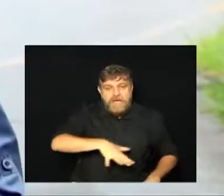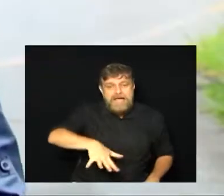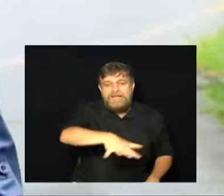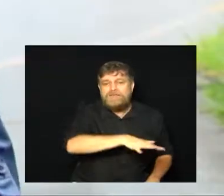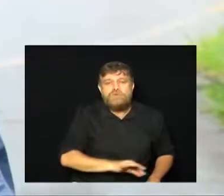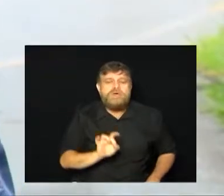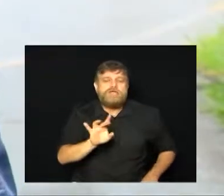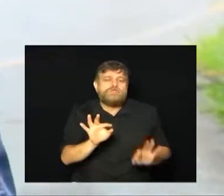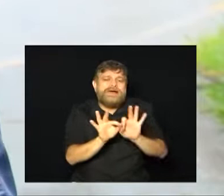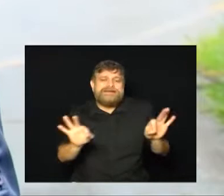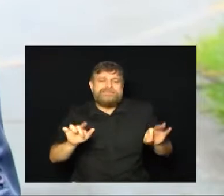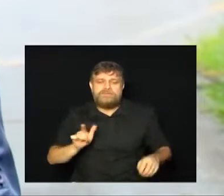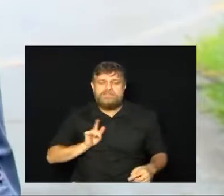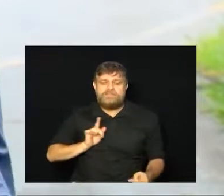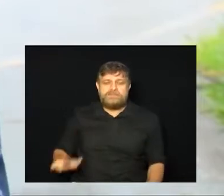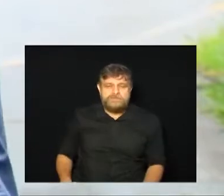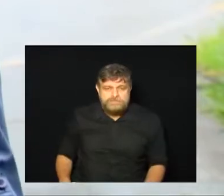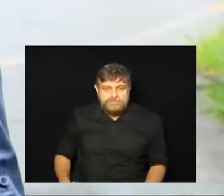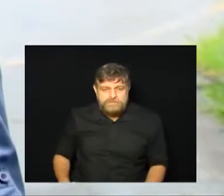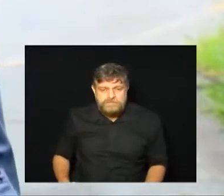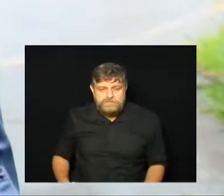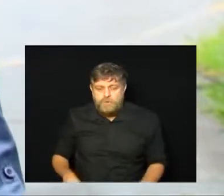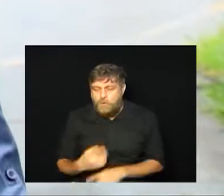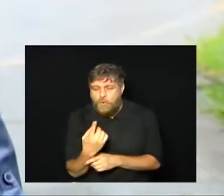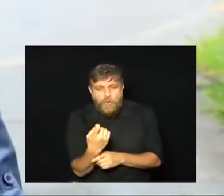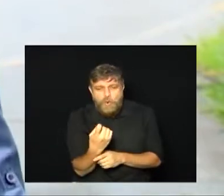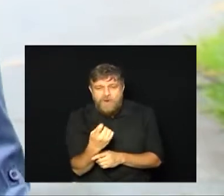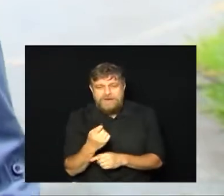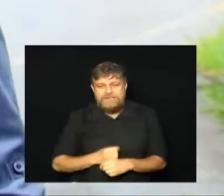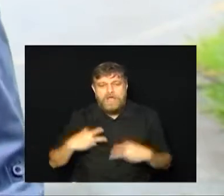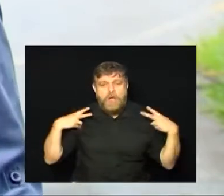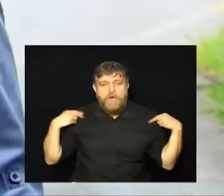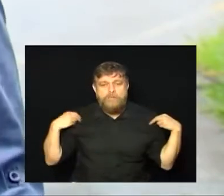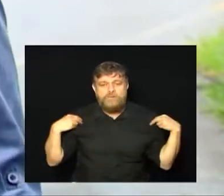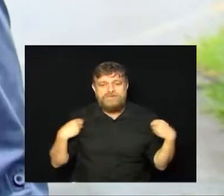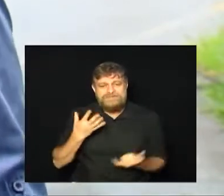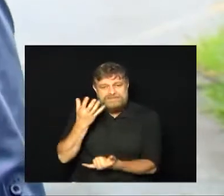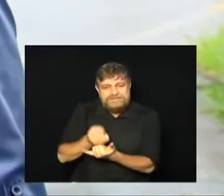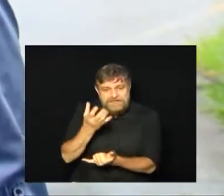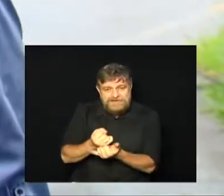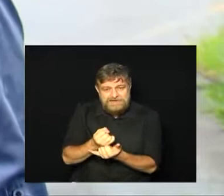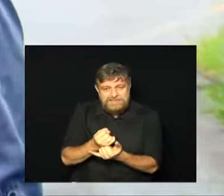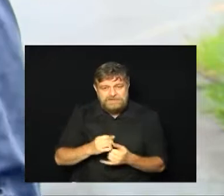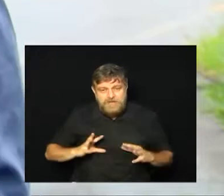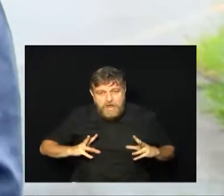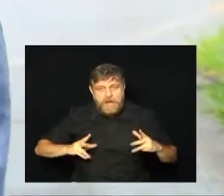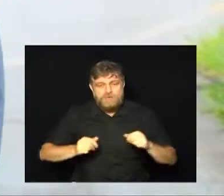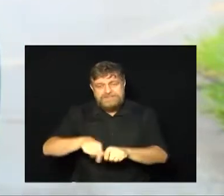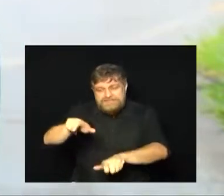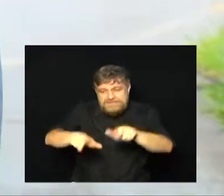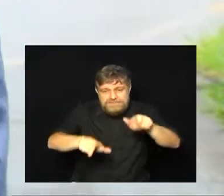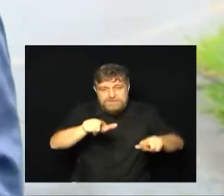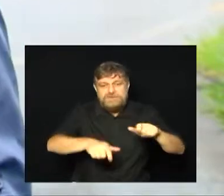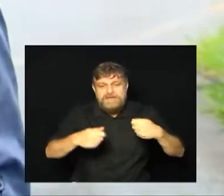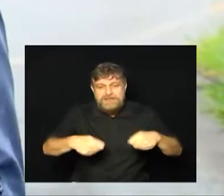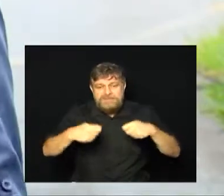simplesmente atender única e exclusivamente o motorista de aplicativo, mas todos aqueles que